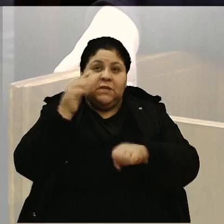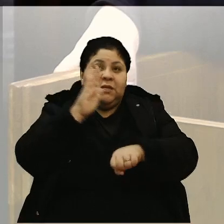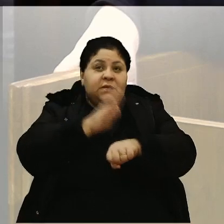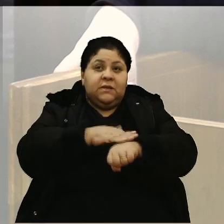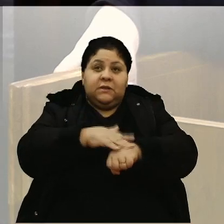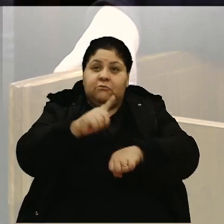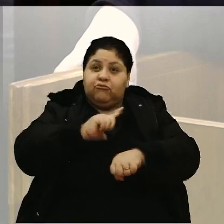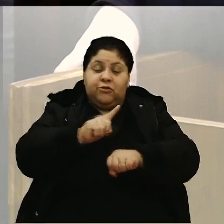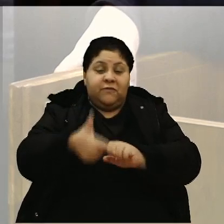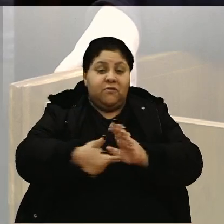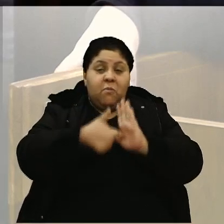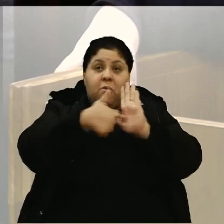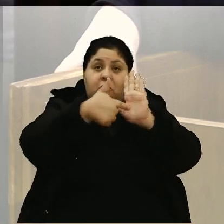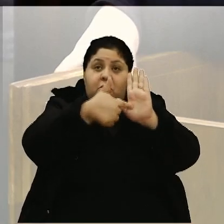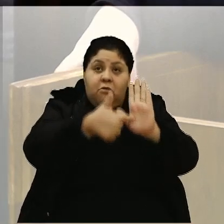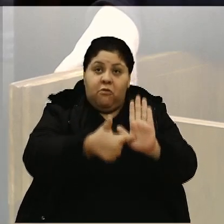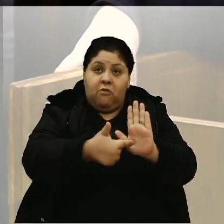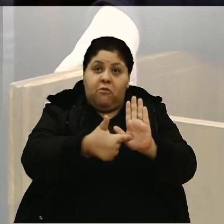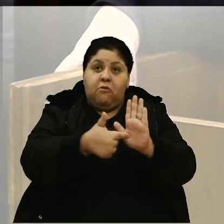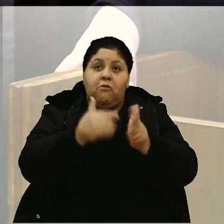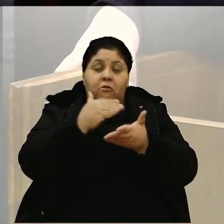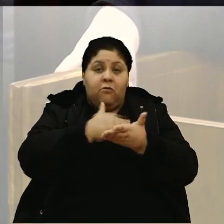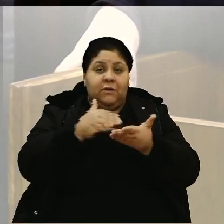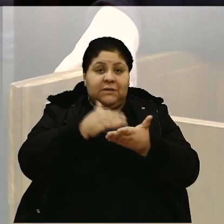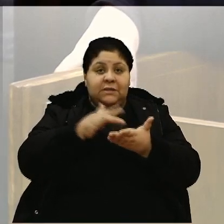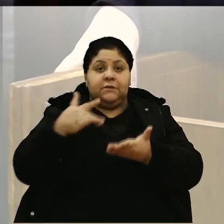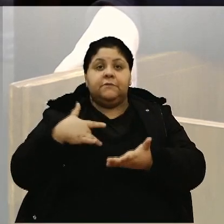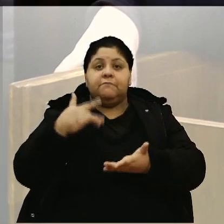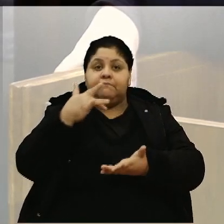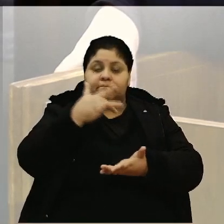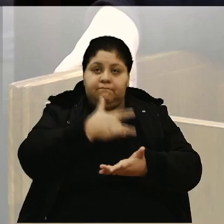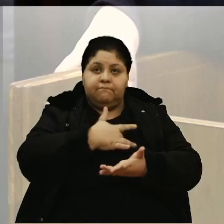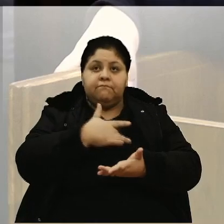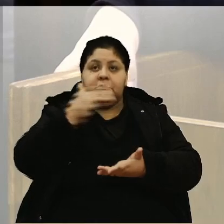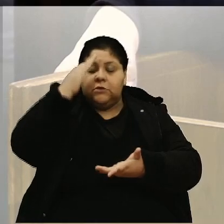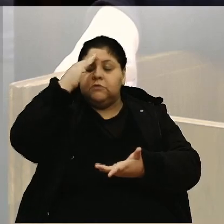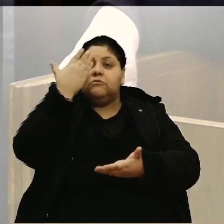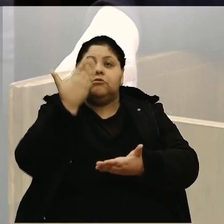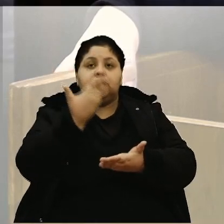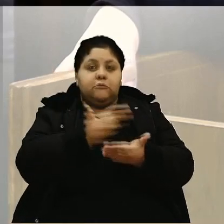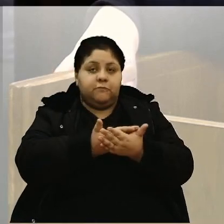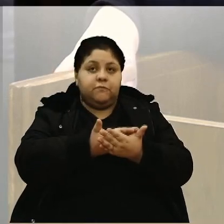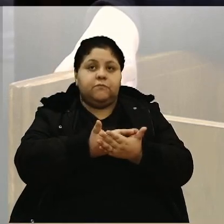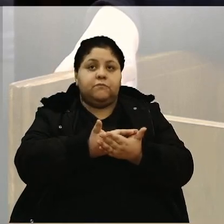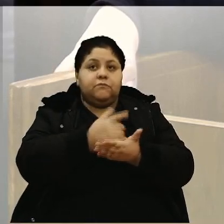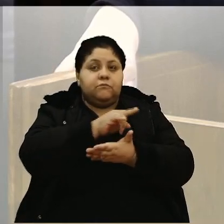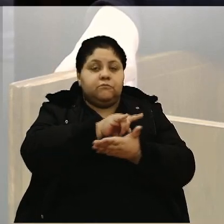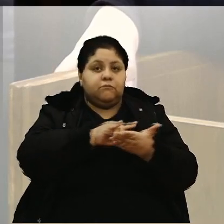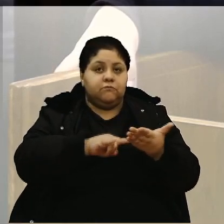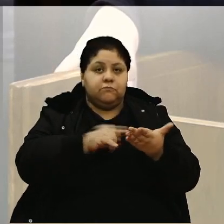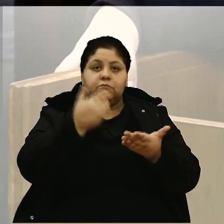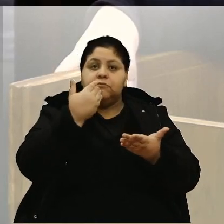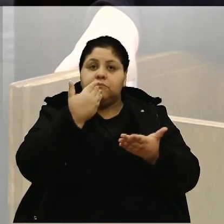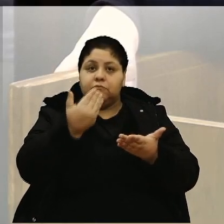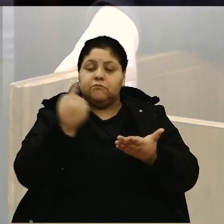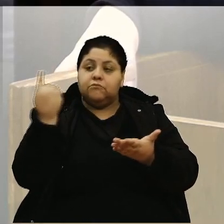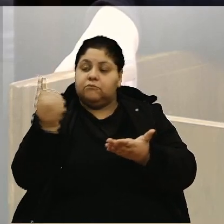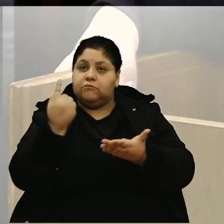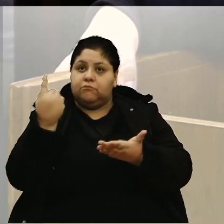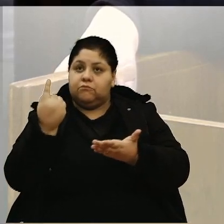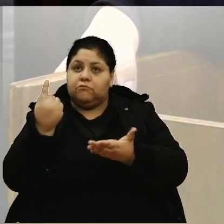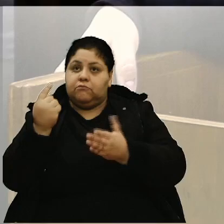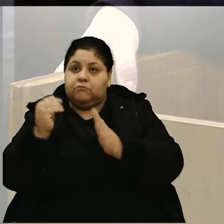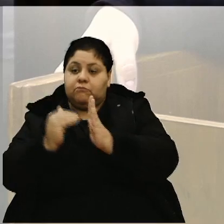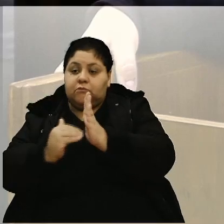sido publicada nossa secretária da Saúde. Tenho entendimento de que o referido recurso, uma vez sendo denominado de aumento